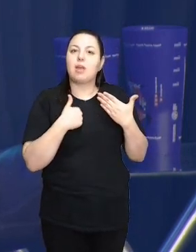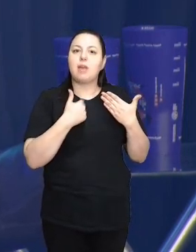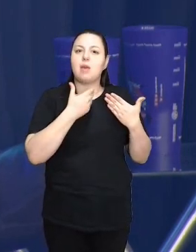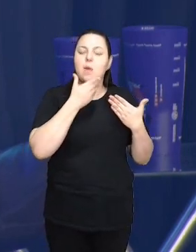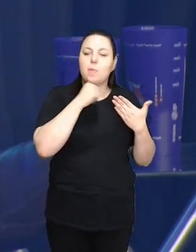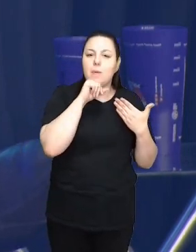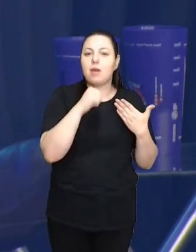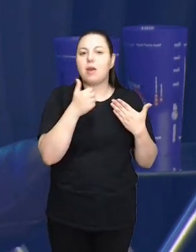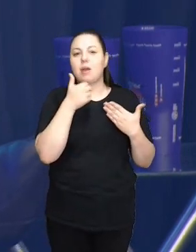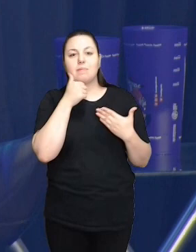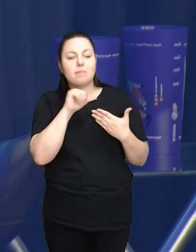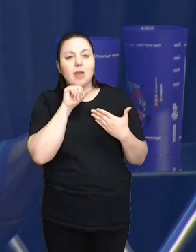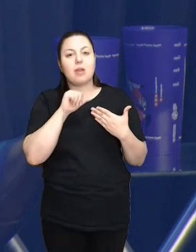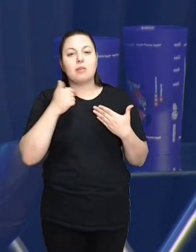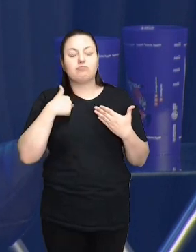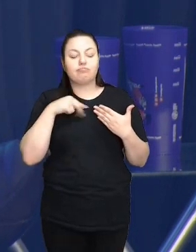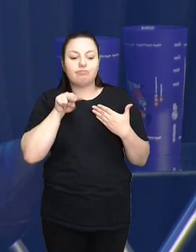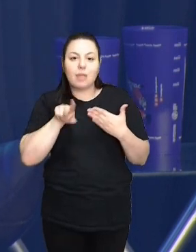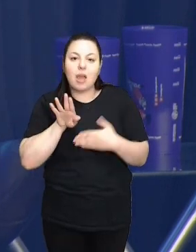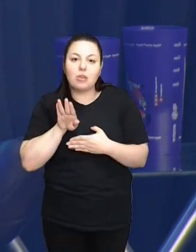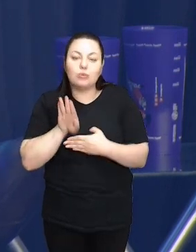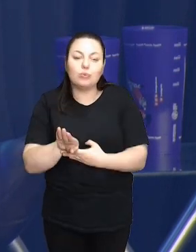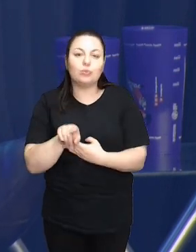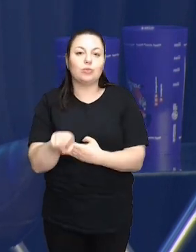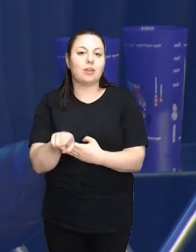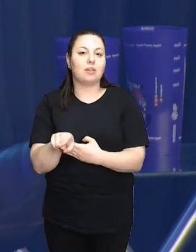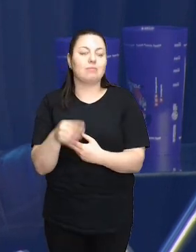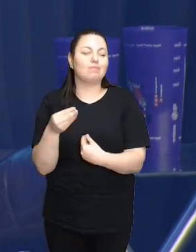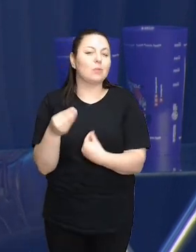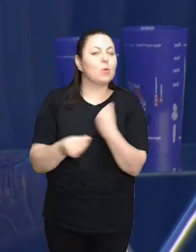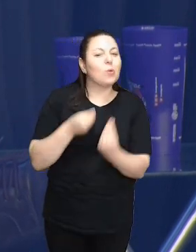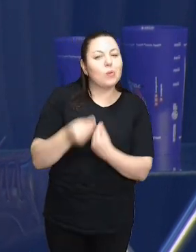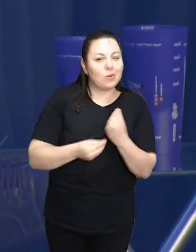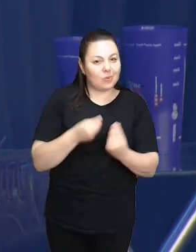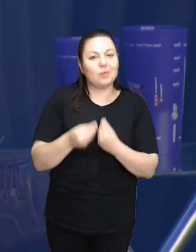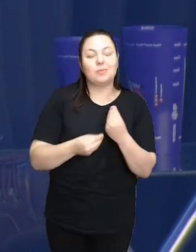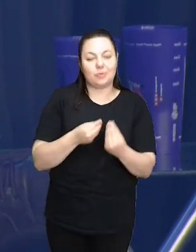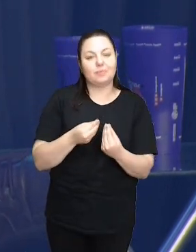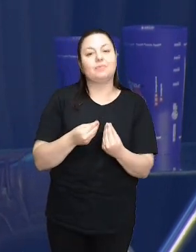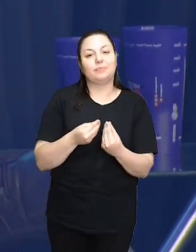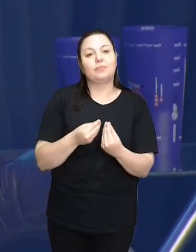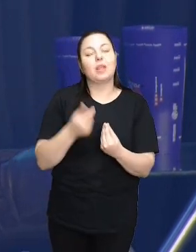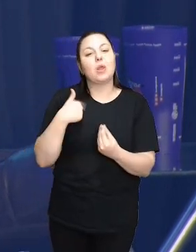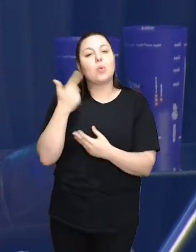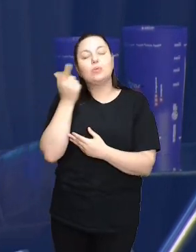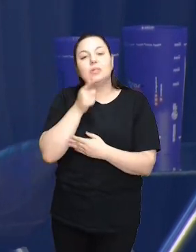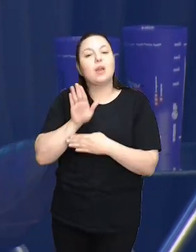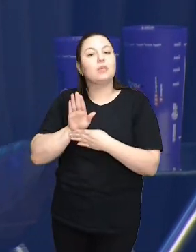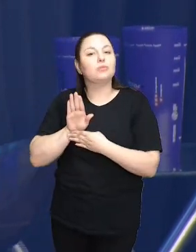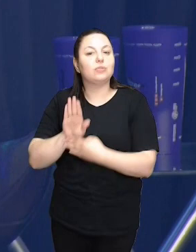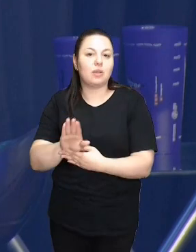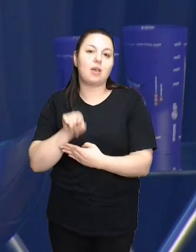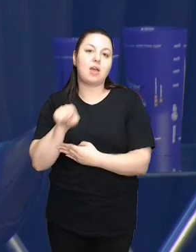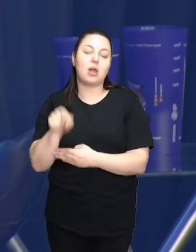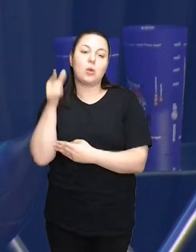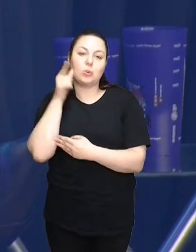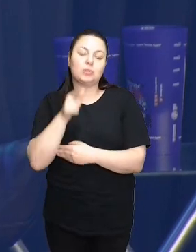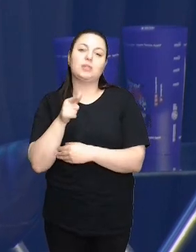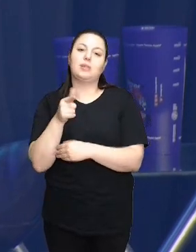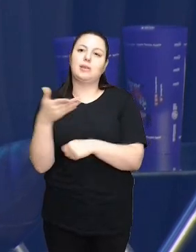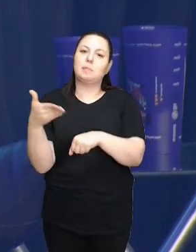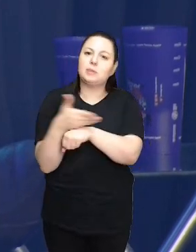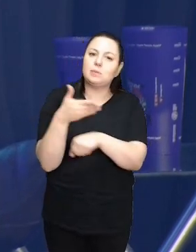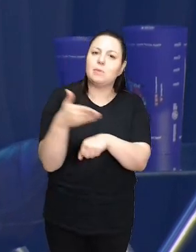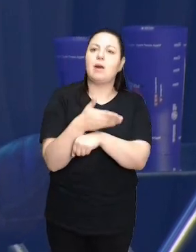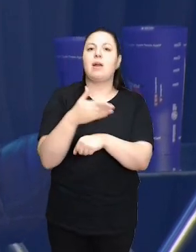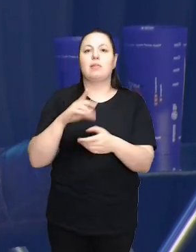melhorar essa atitude do meu filho, para que meu filho tenha realmente uma participação efetiva, lógica, ética, democrática